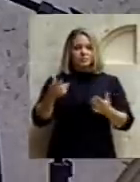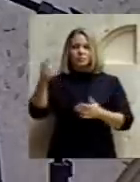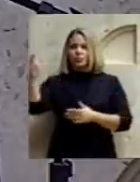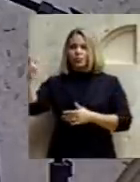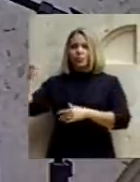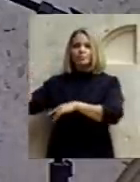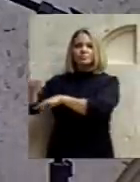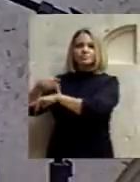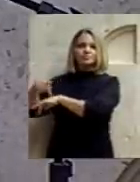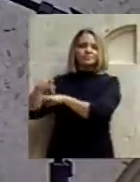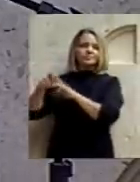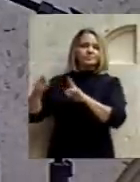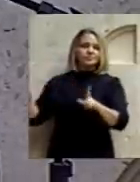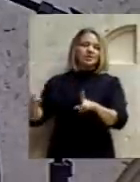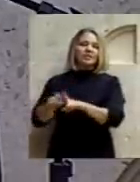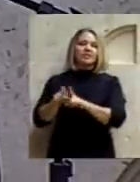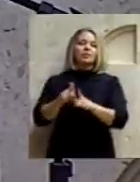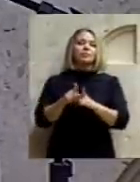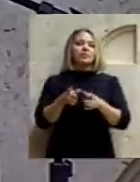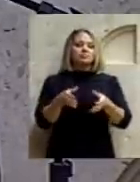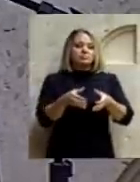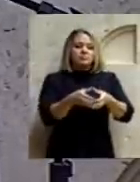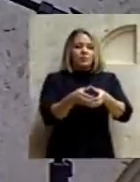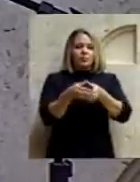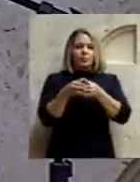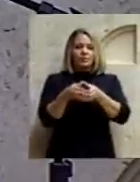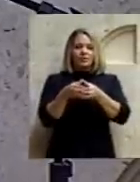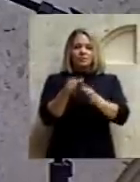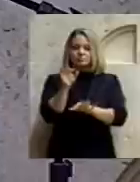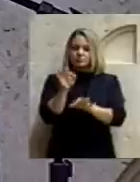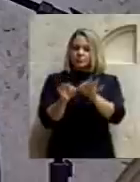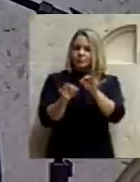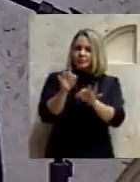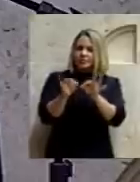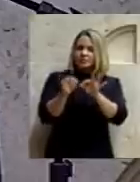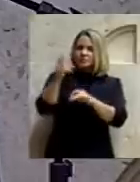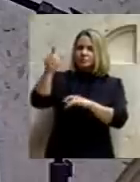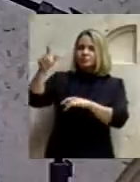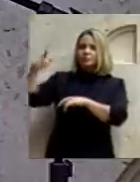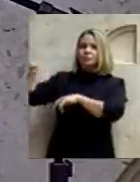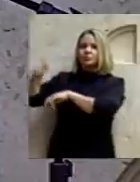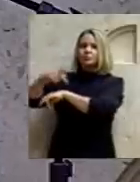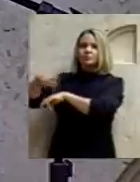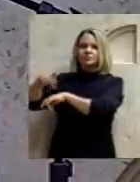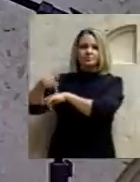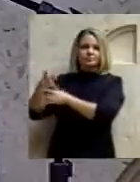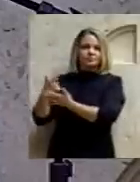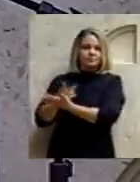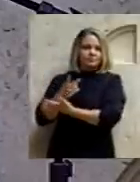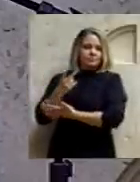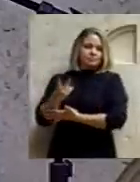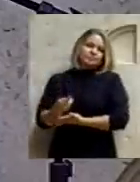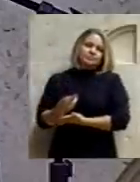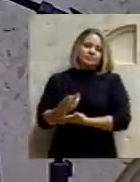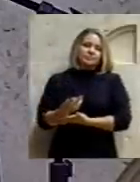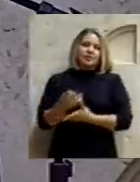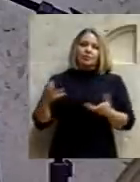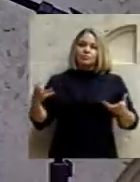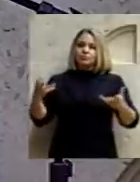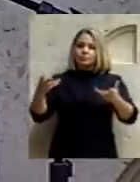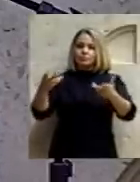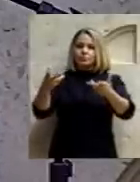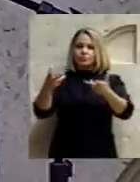outras nações e da comunidade jurídica internacional, por que não dizê-lo. Tudo